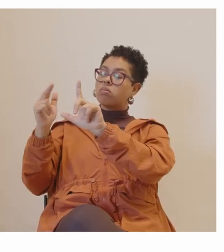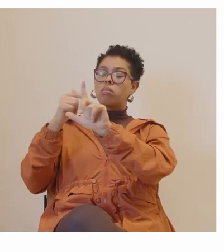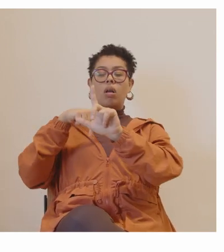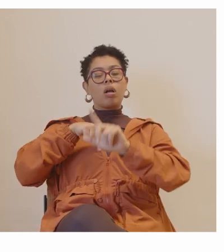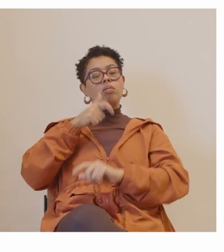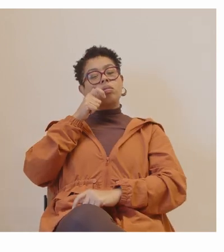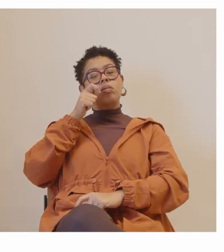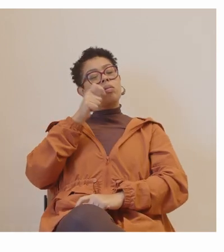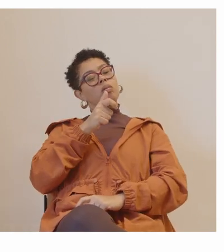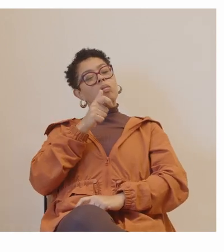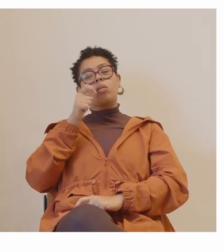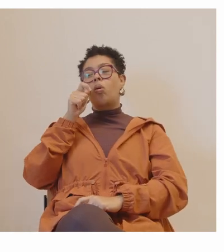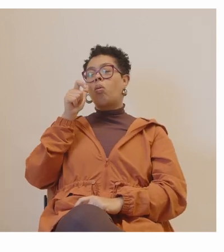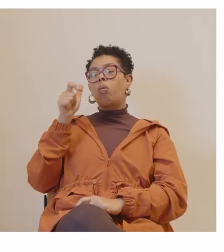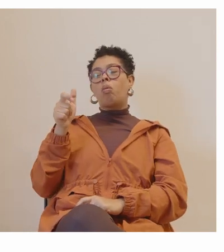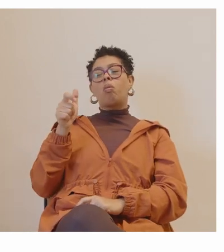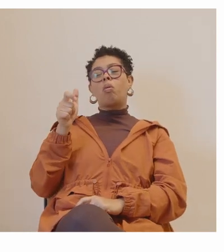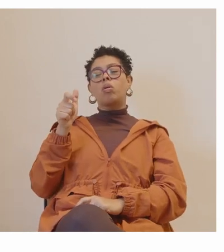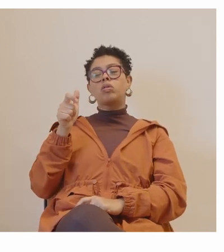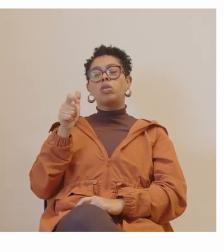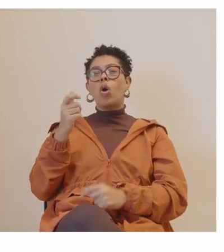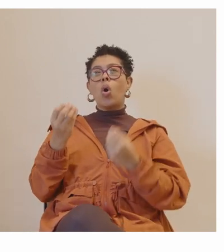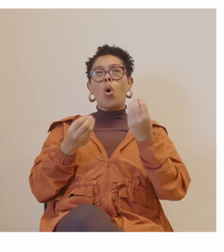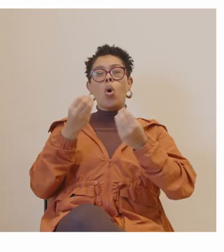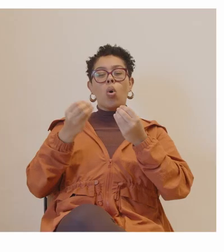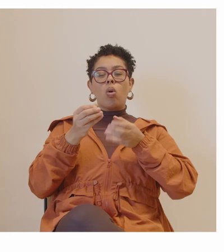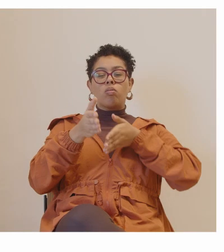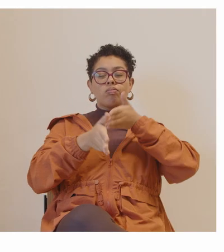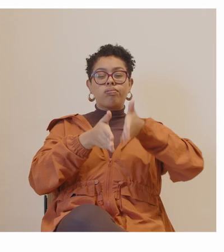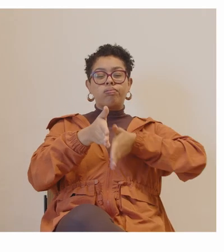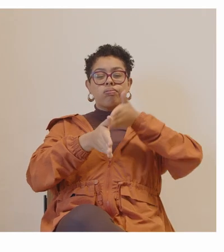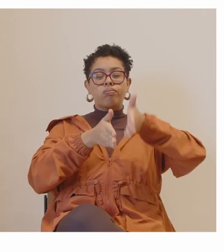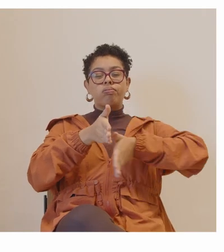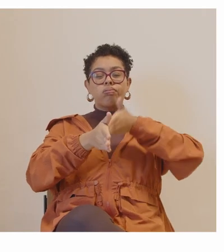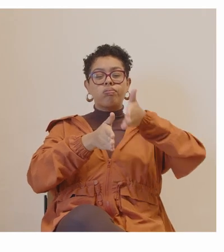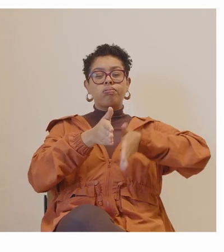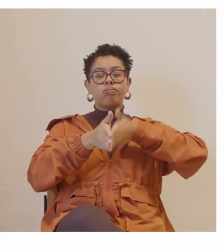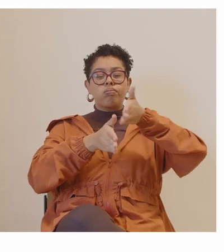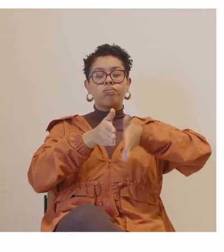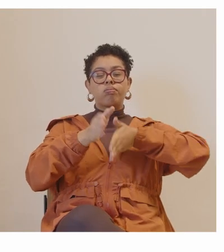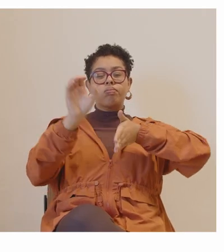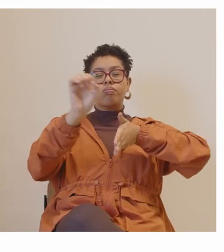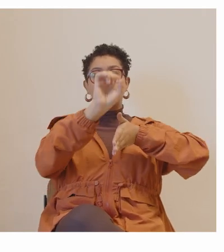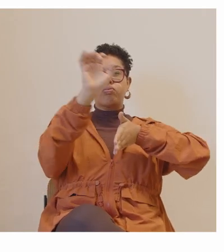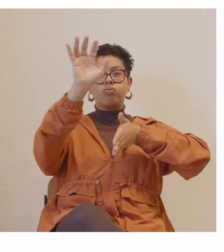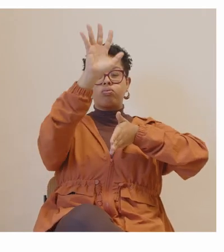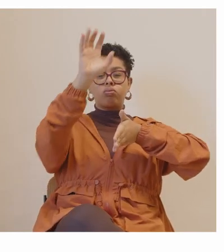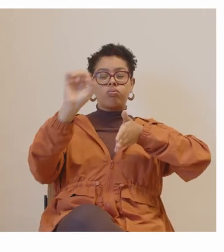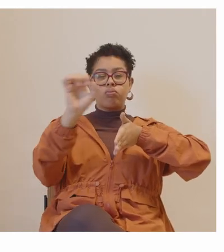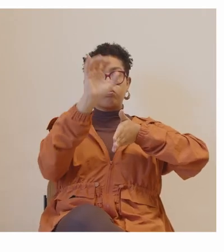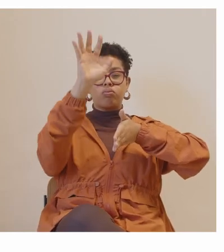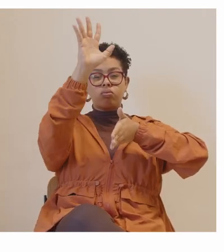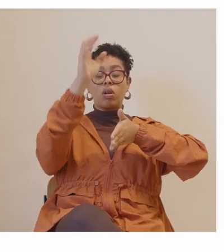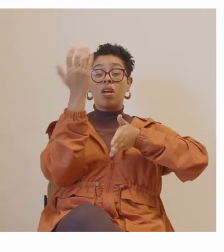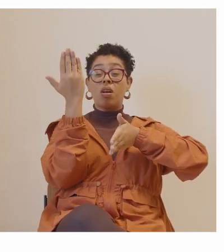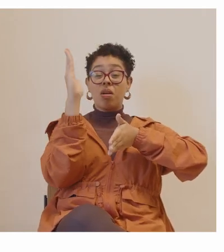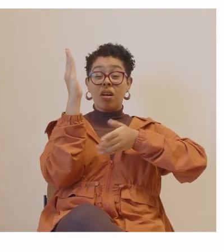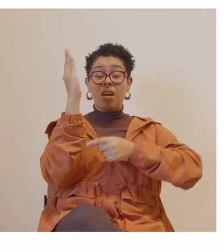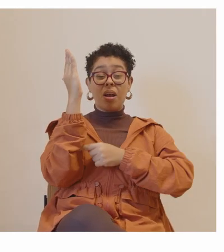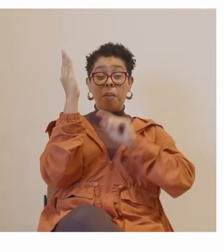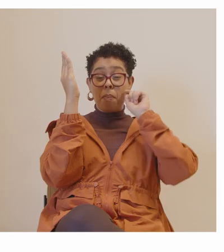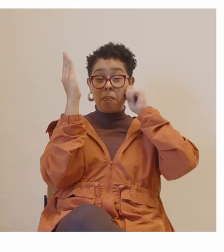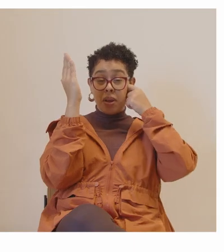justamente em ver os efeitos justamente dos vapores que saem, né, dos trens, que são os trens a vapor, trens movidos a carvão, né,